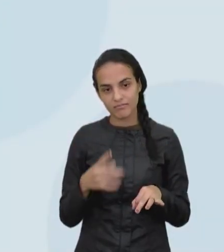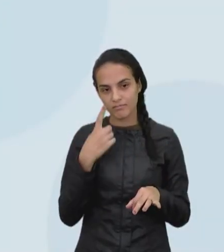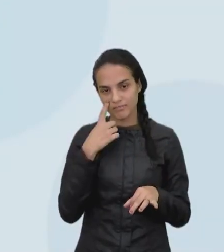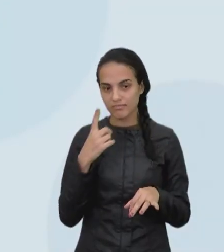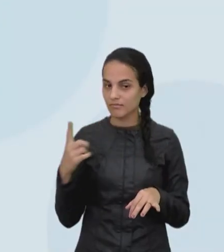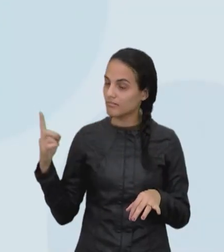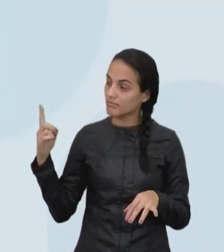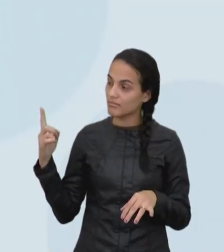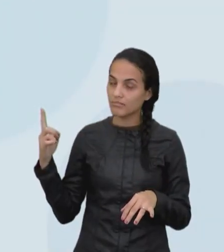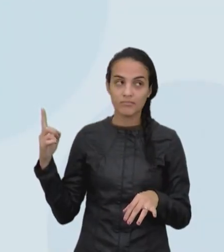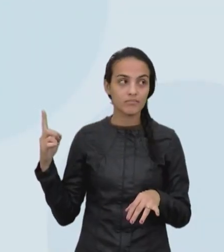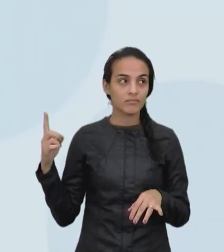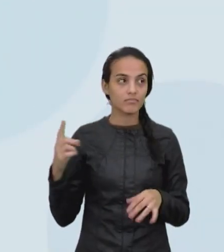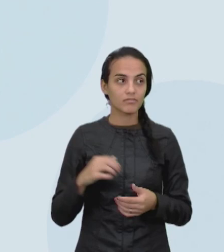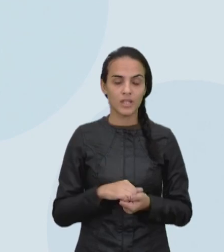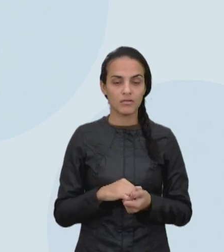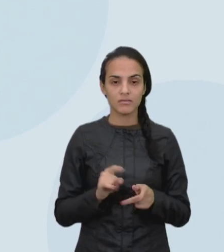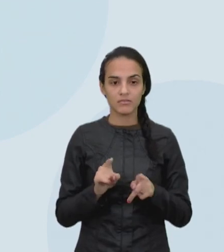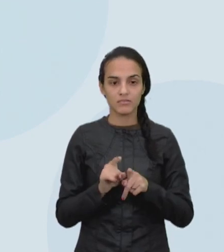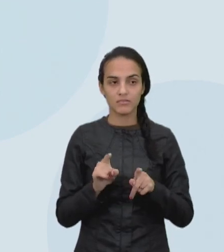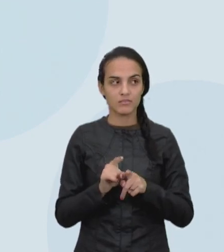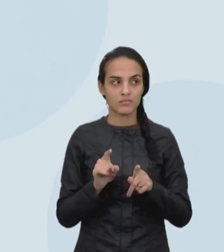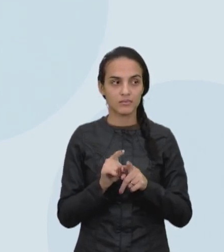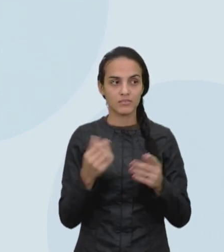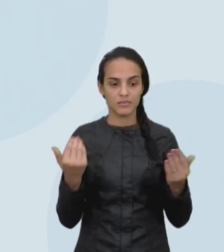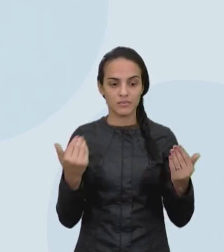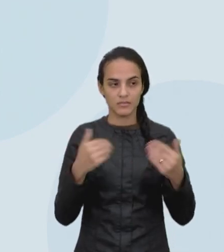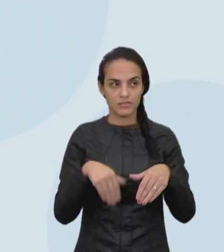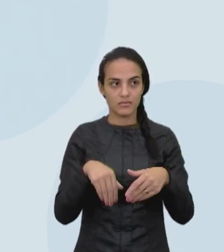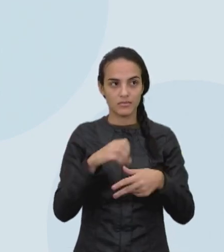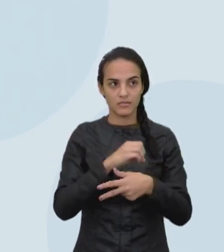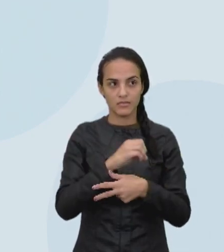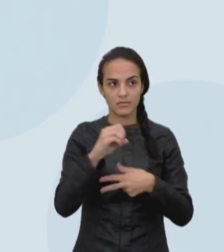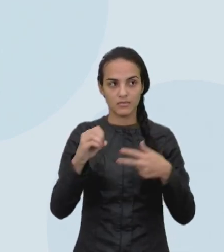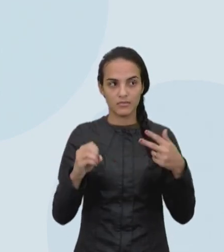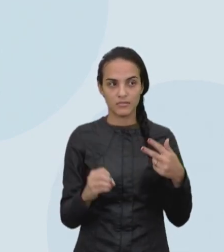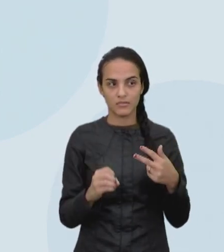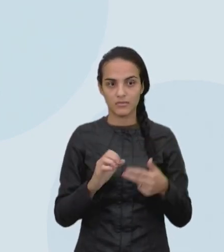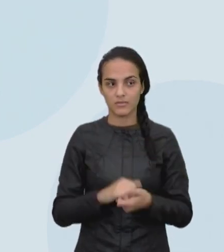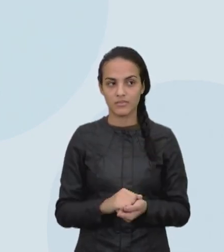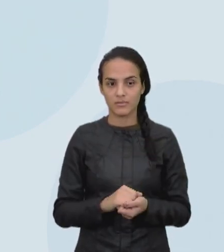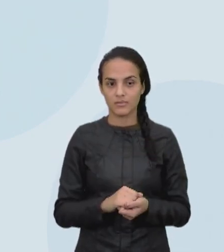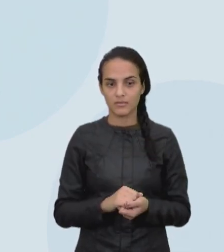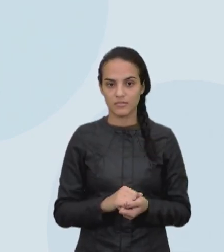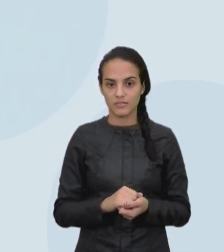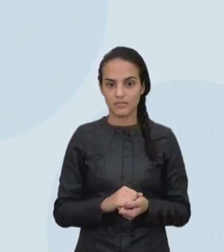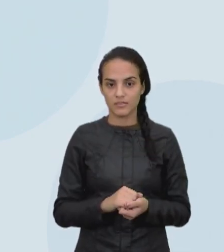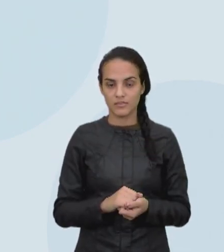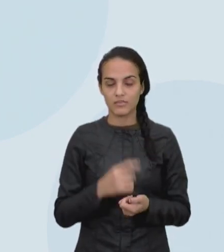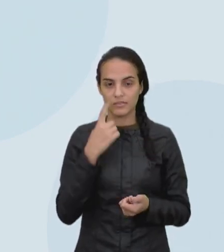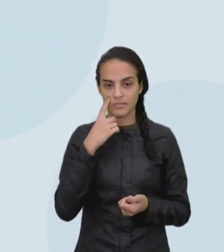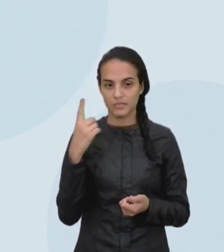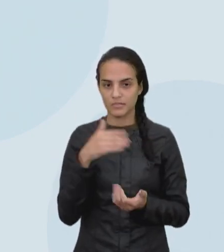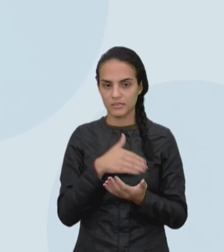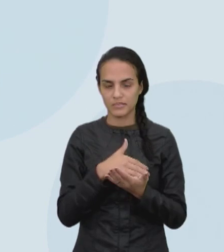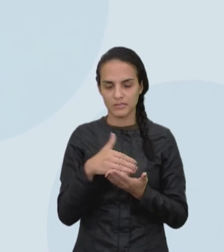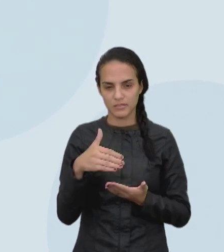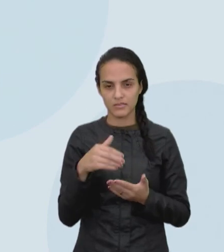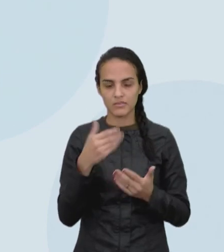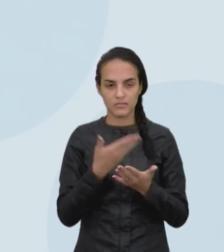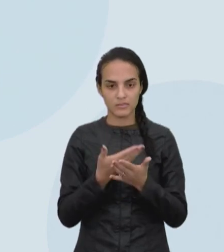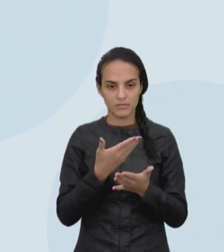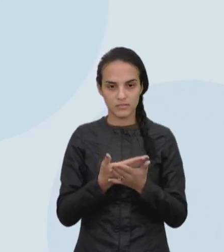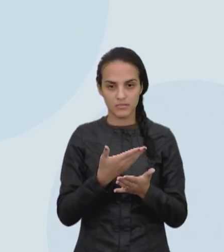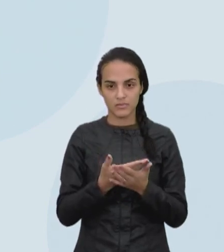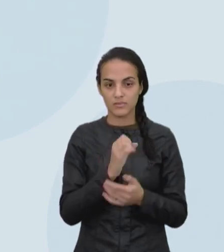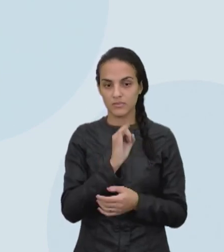eu estou deixando para vocês, ó, tem uma prova do Enem de 2009, que foi o tempo que a gente começou a fazer esses estudos.